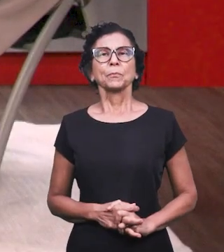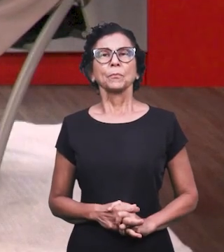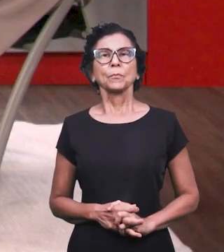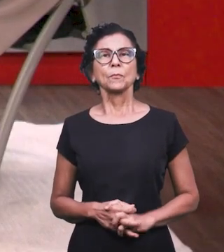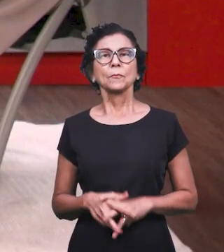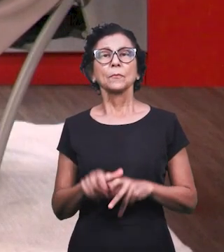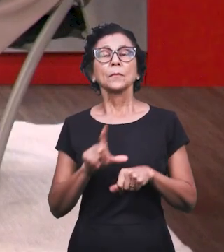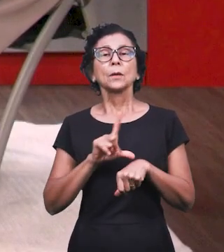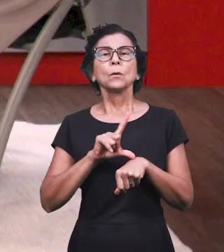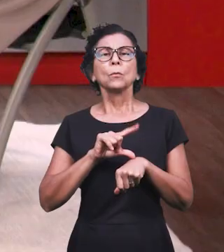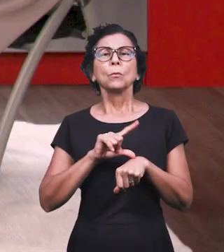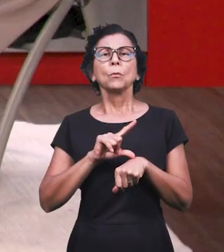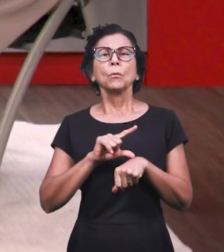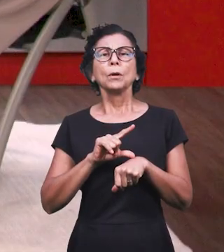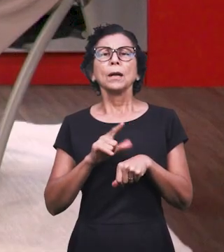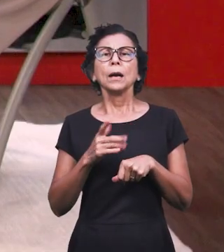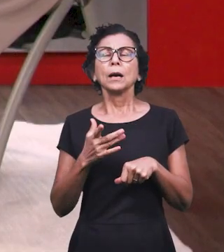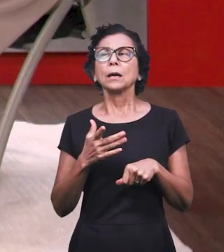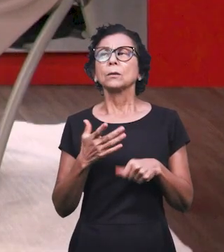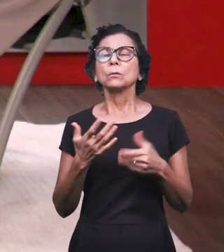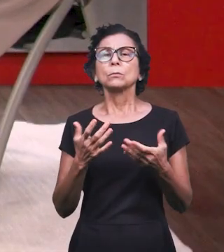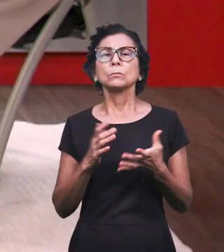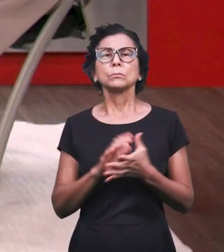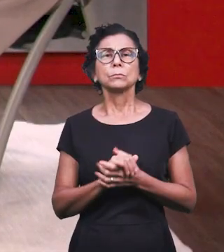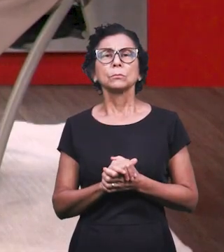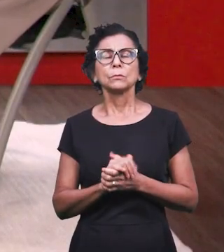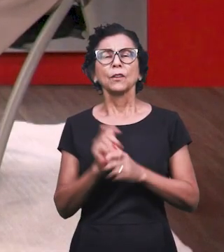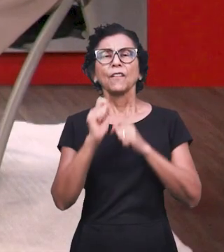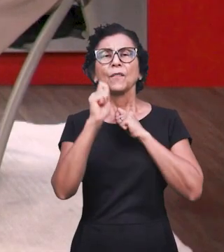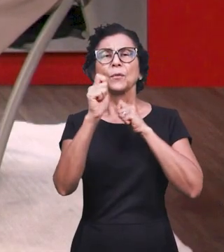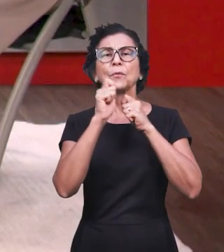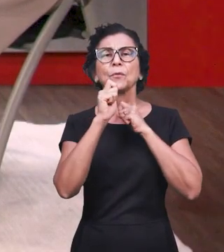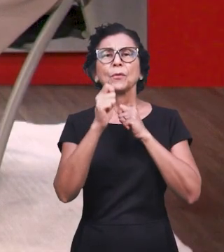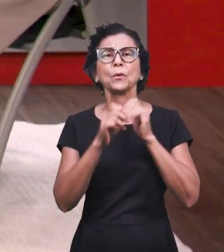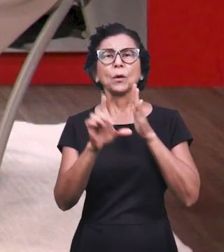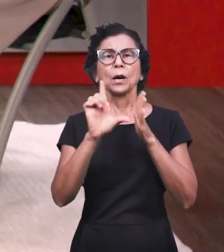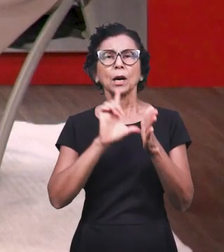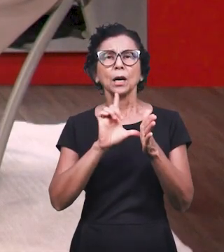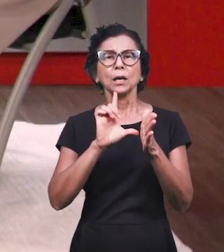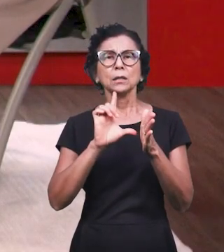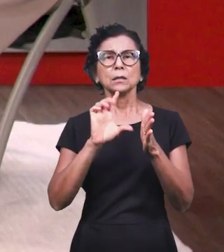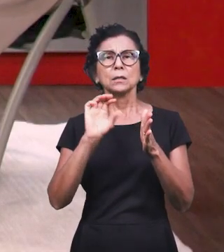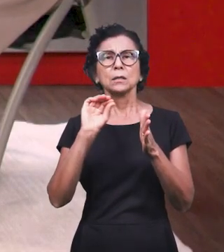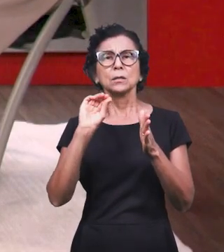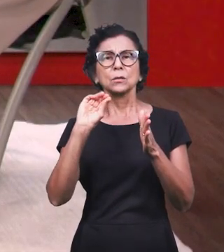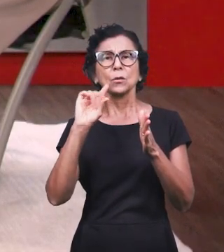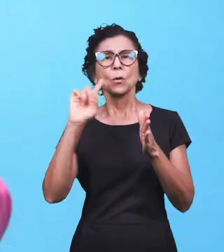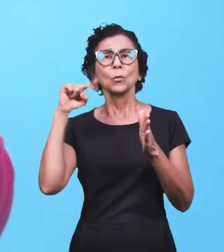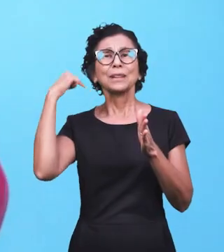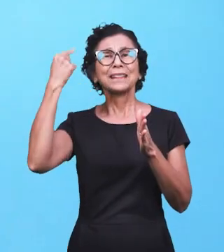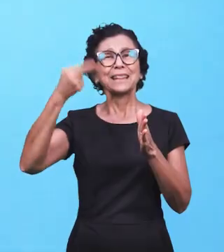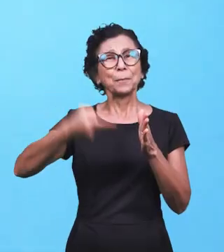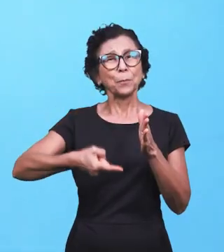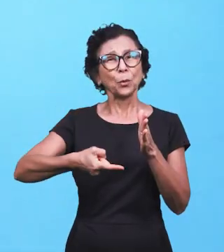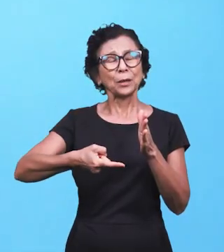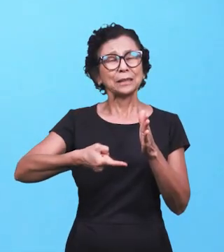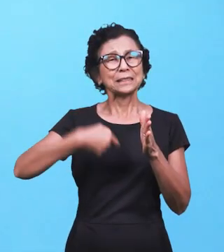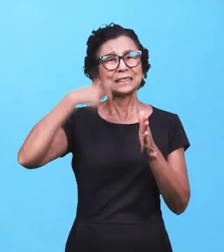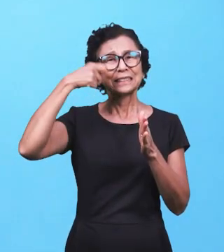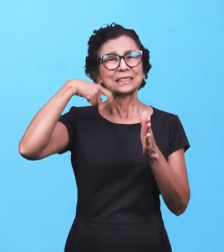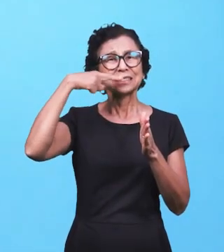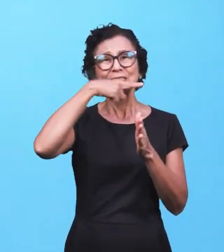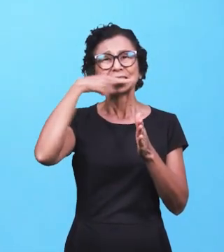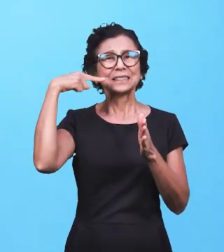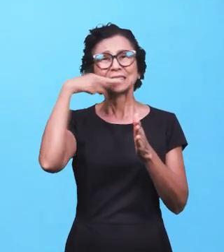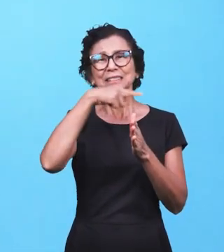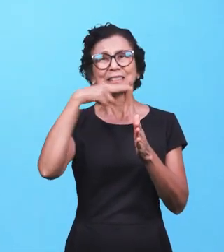para a gente usar? É antes da escovação ou depois da escovação? Então, fio dental eu indico que se use antes da escovação,